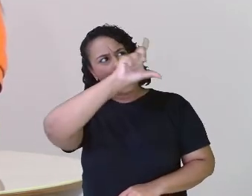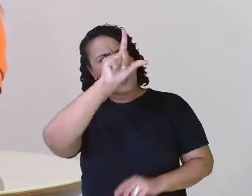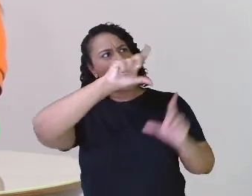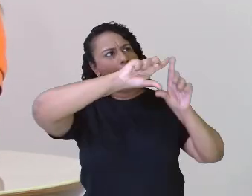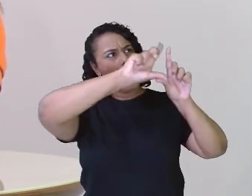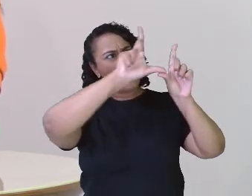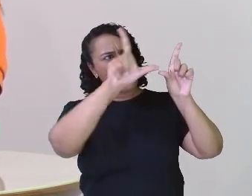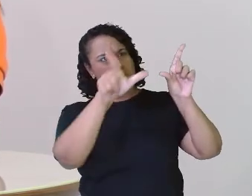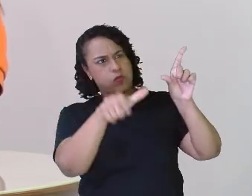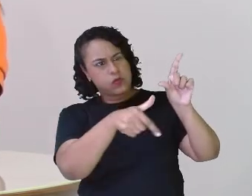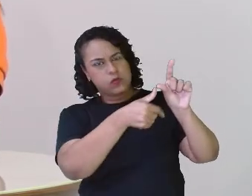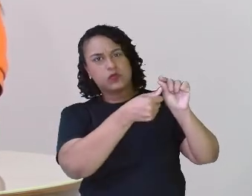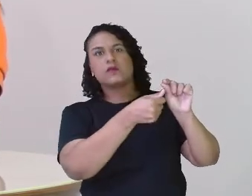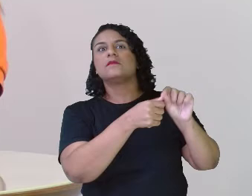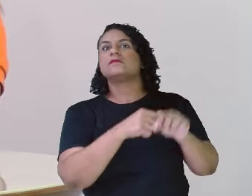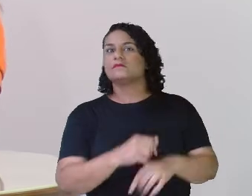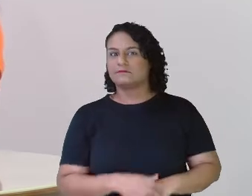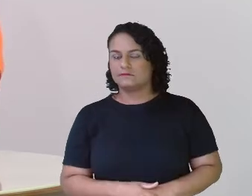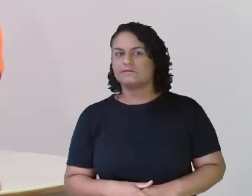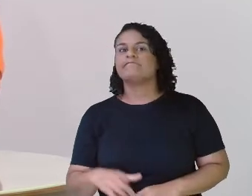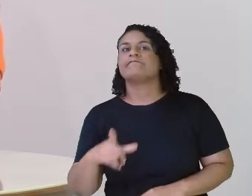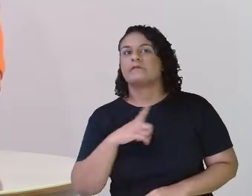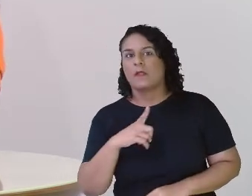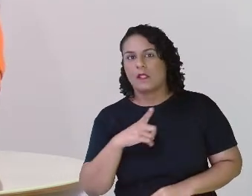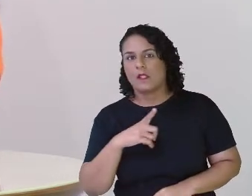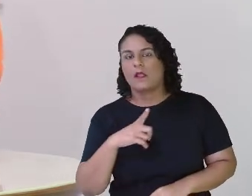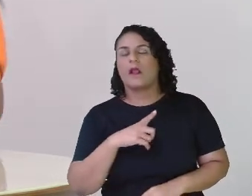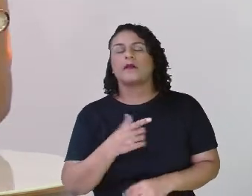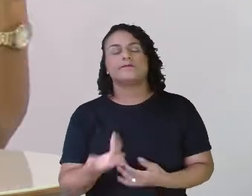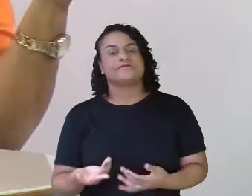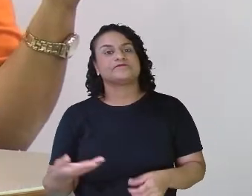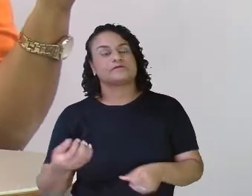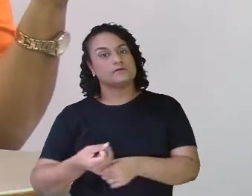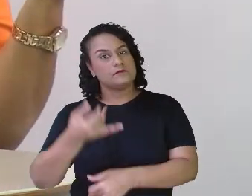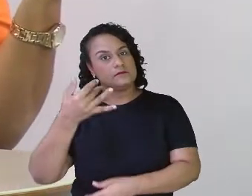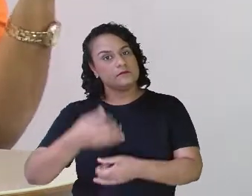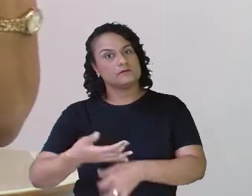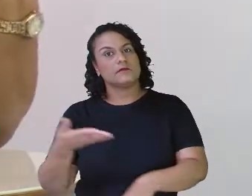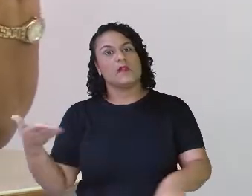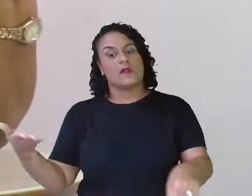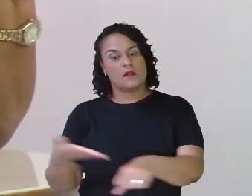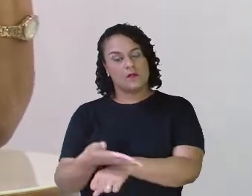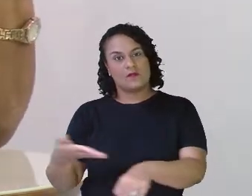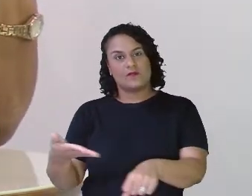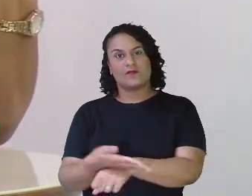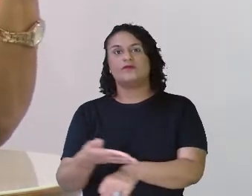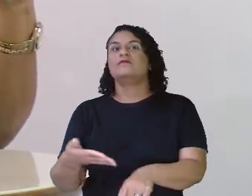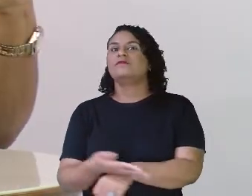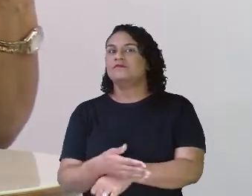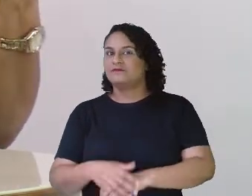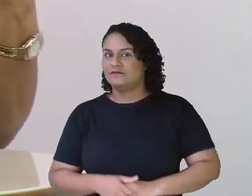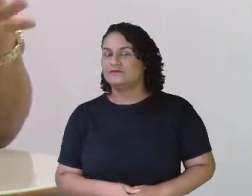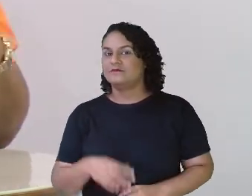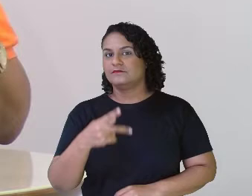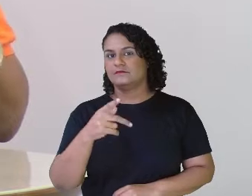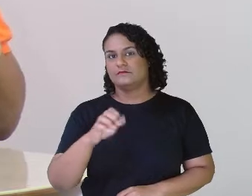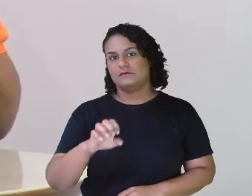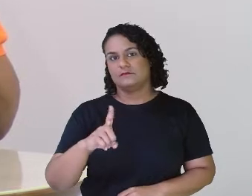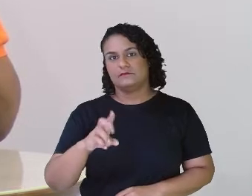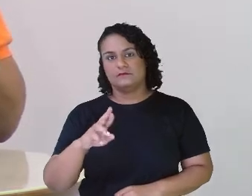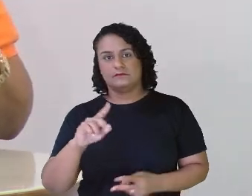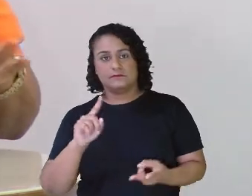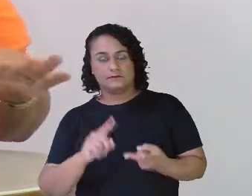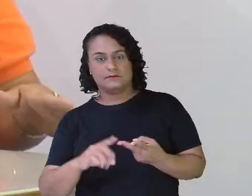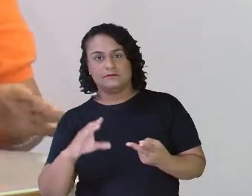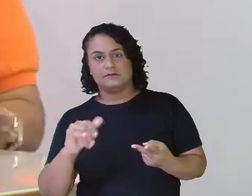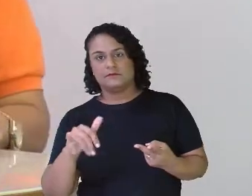vermelha, olha, não é qualquer lua. O chat já tem um monte de gente dando bom dia, viu? Acho que eles vieram um pouquinho para a Terra, que bom. Pedro, Caio,